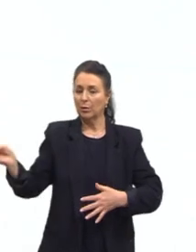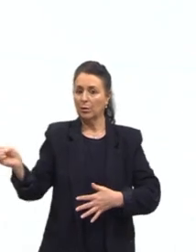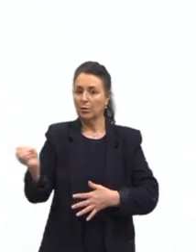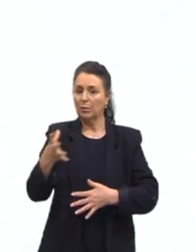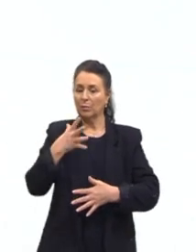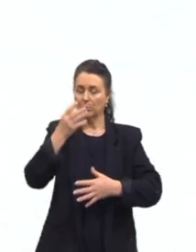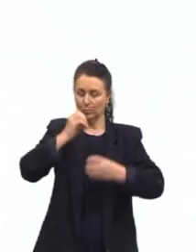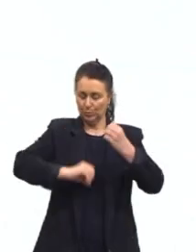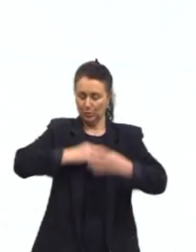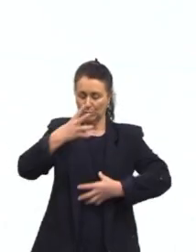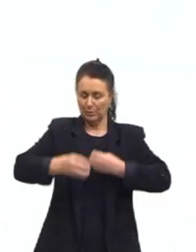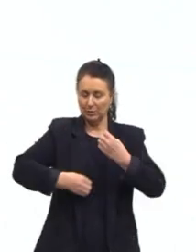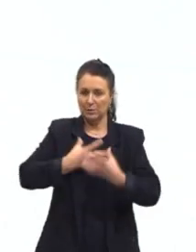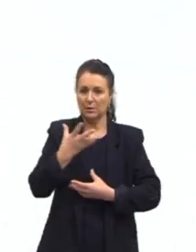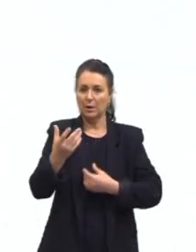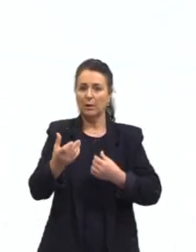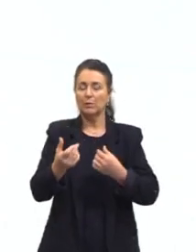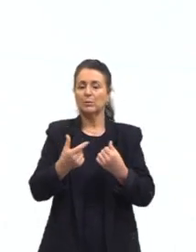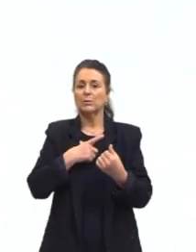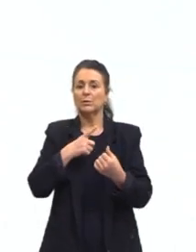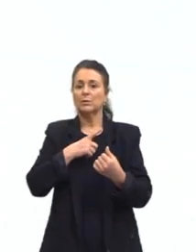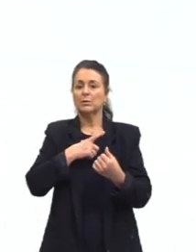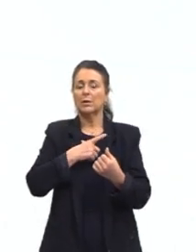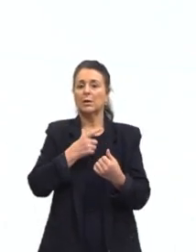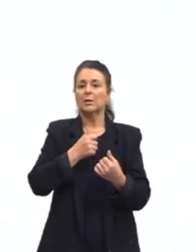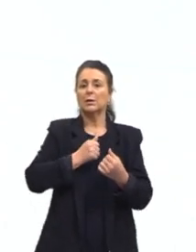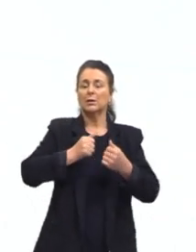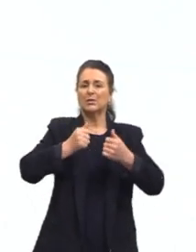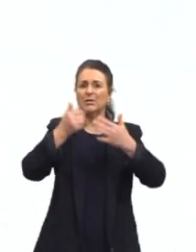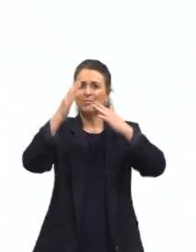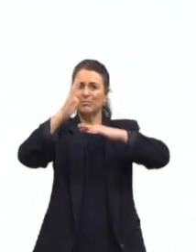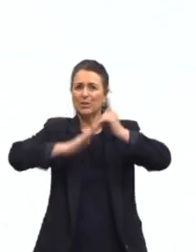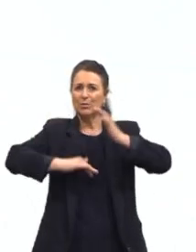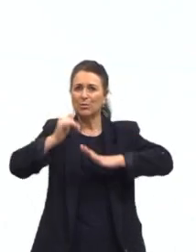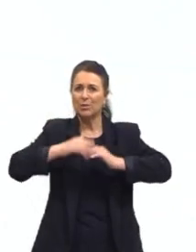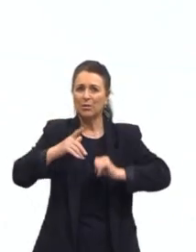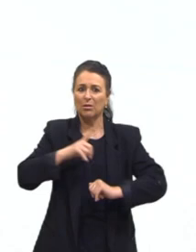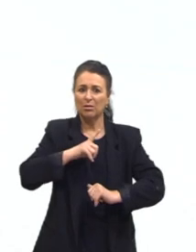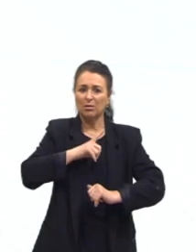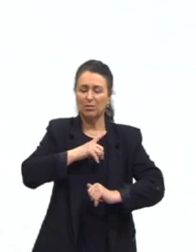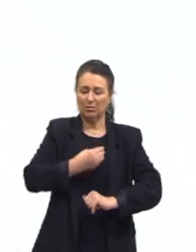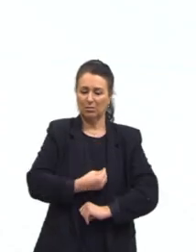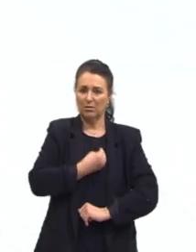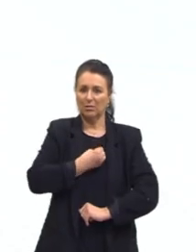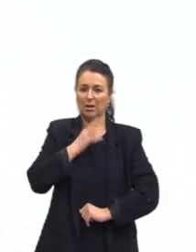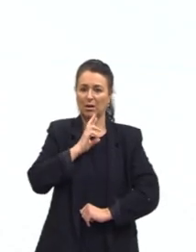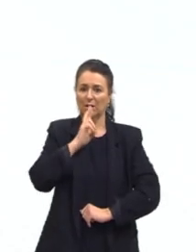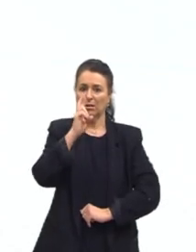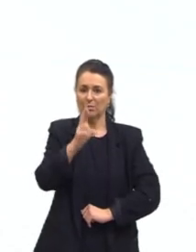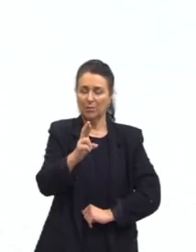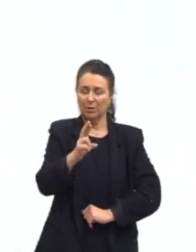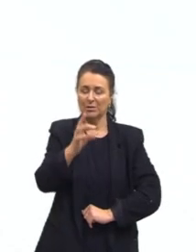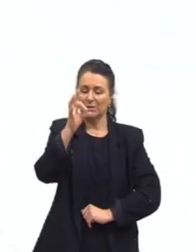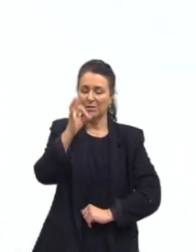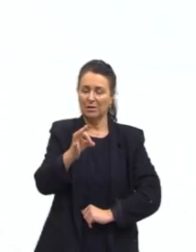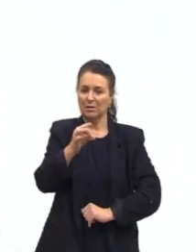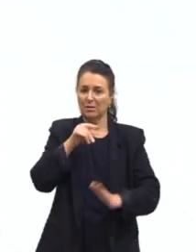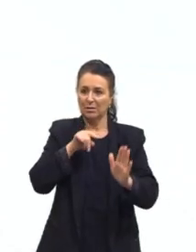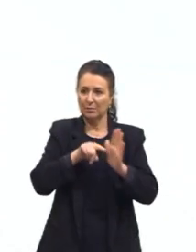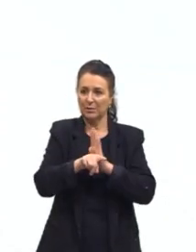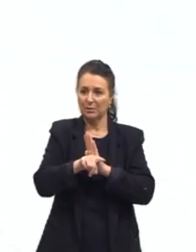expressividade poética e o desconcerto existencial como a resposta correta dessa questão.